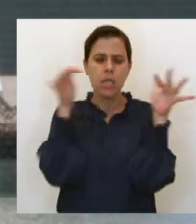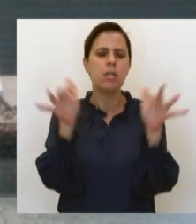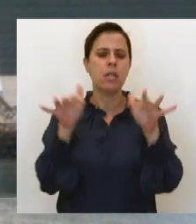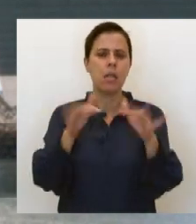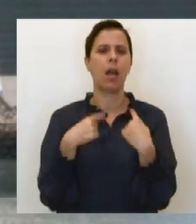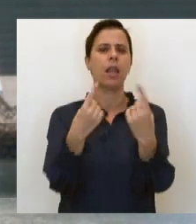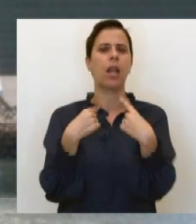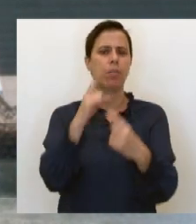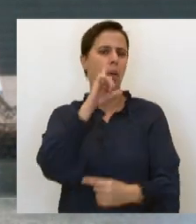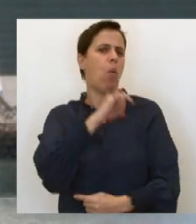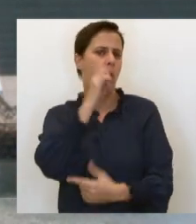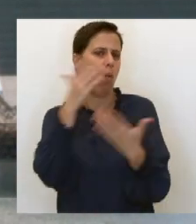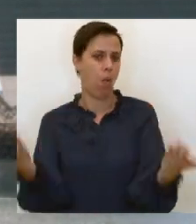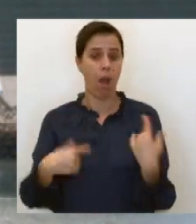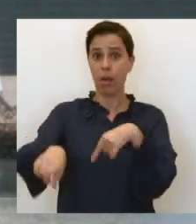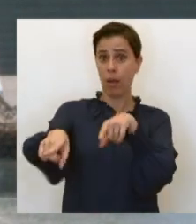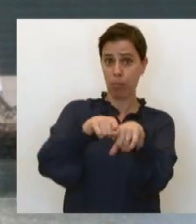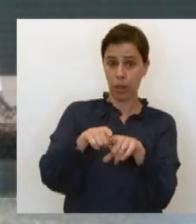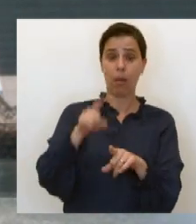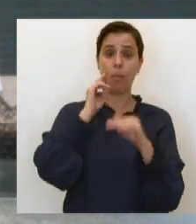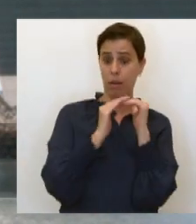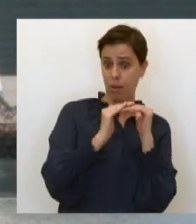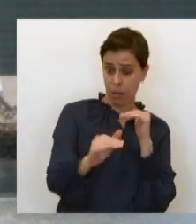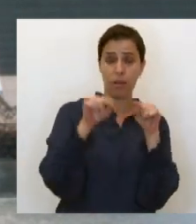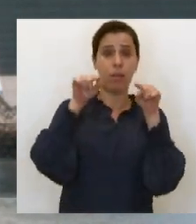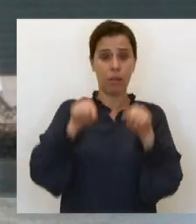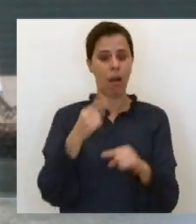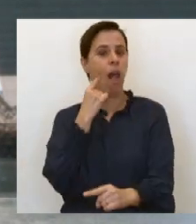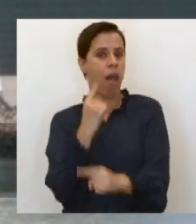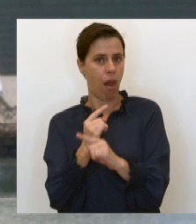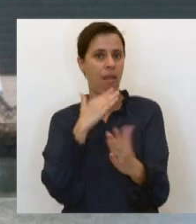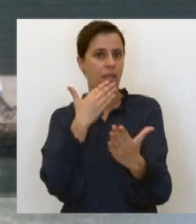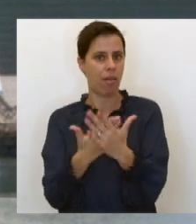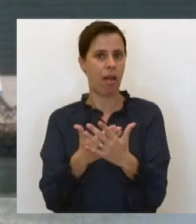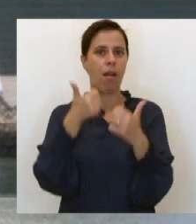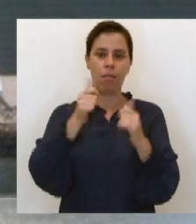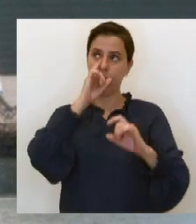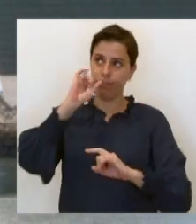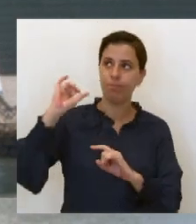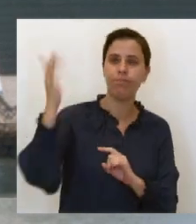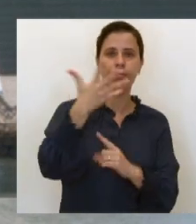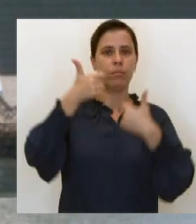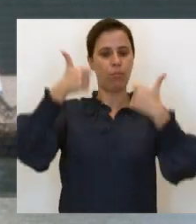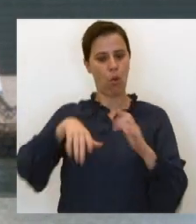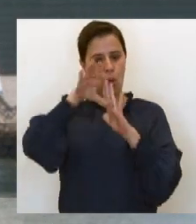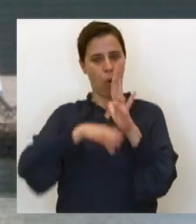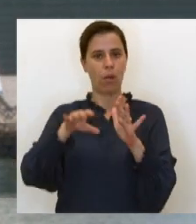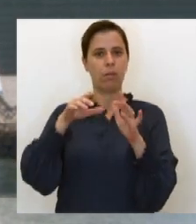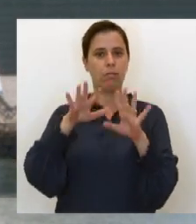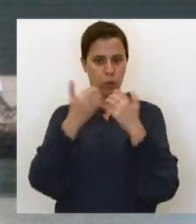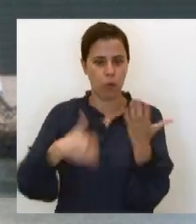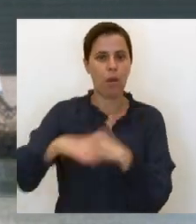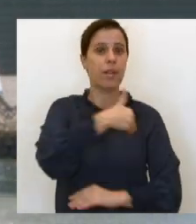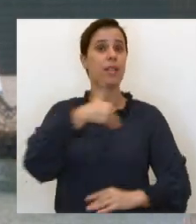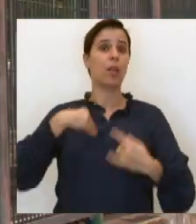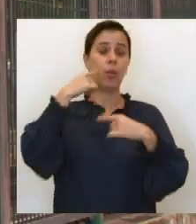apinhadas nos transportes coletivos. Uma política de sustentabilidade é aquela que garante bom ambiente, boas condições sociais